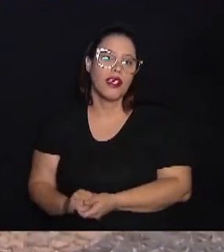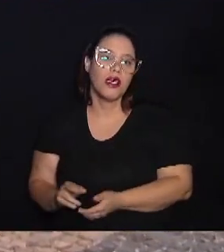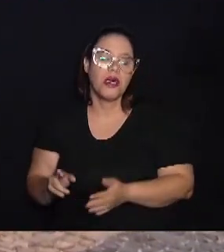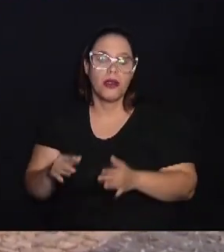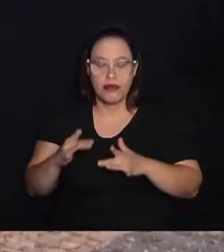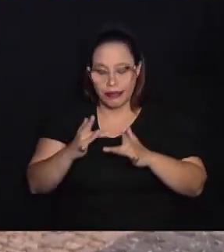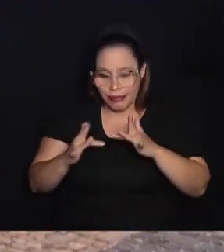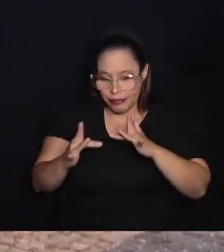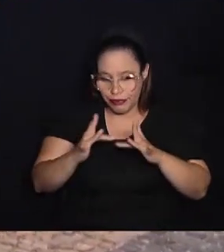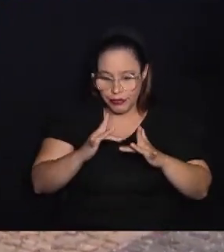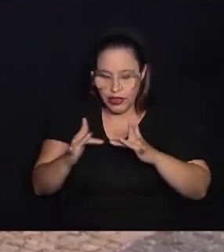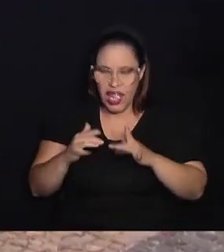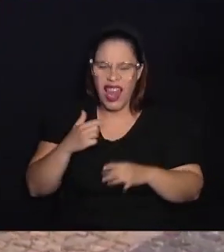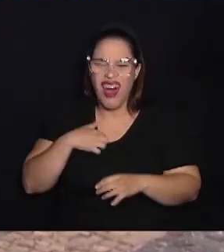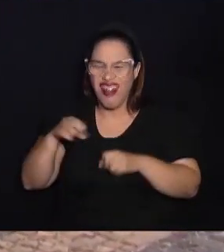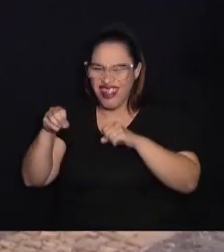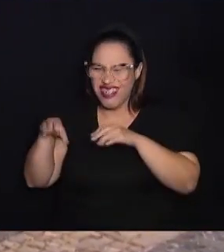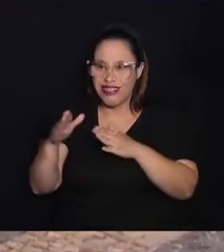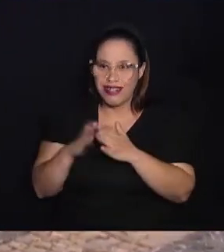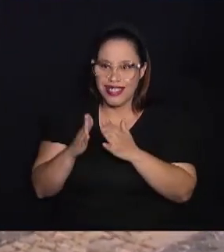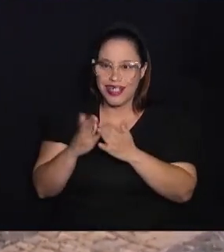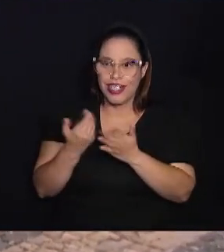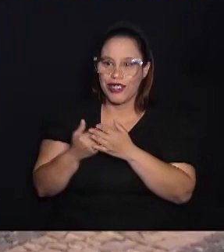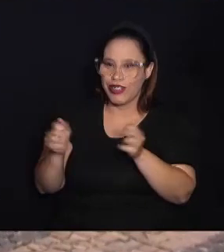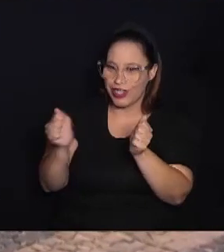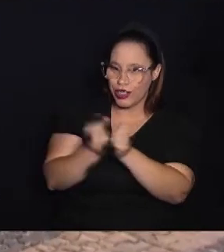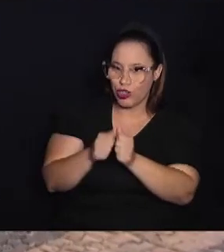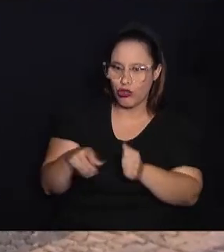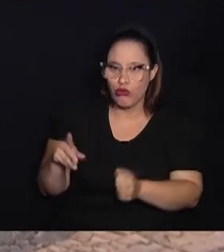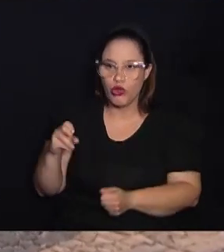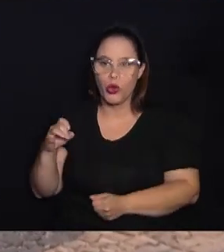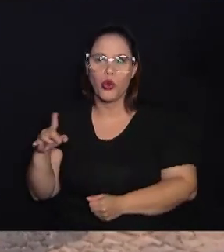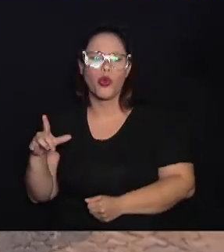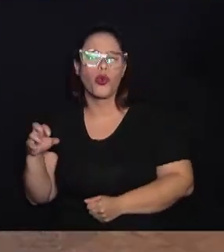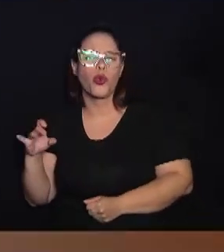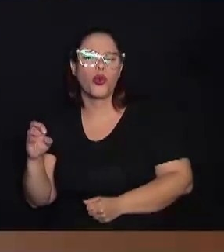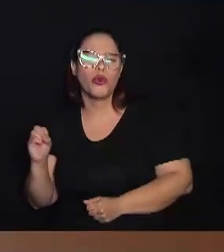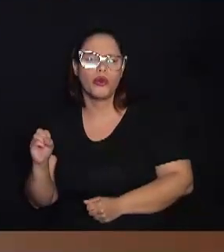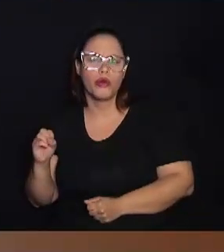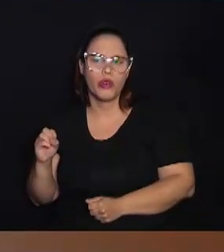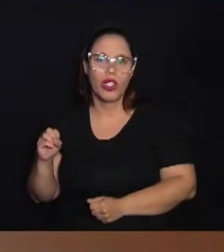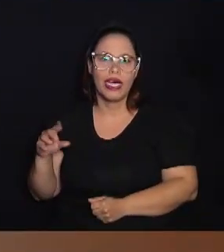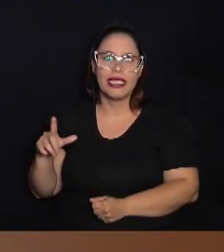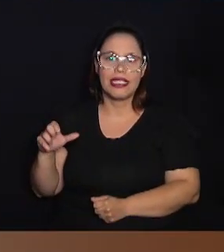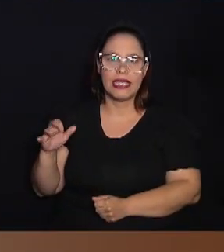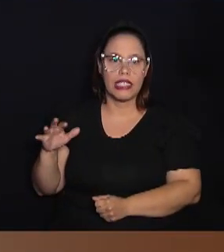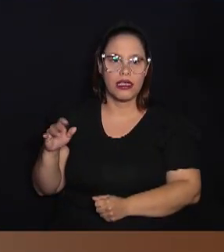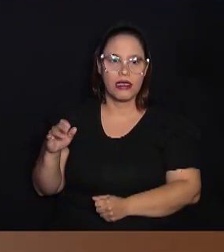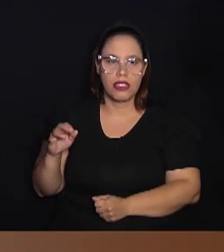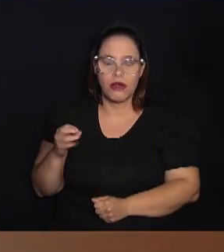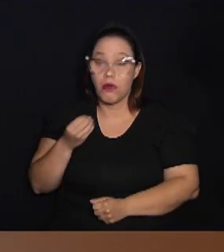sociais, fala, ah, estudei com você no Culto à Ciência e tal, eram excelentes professores.